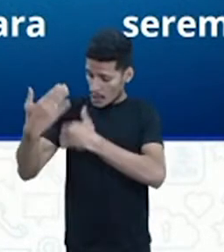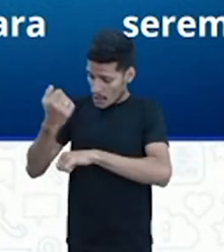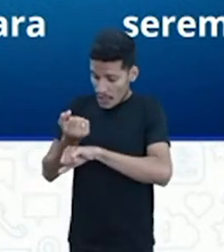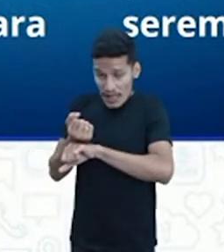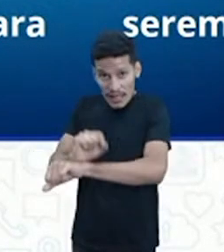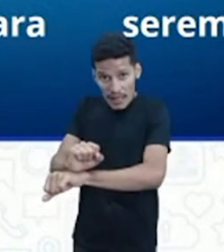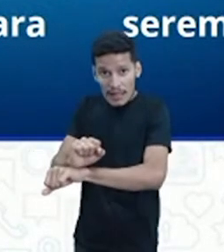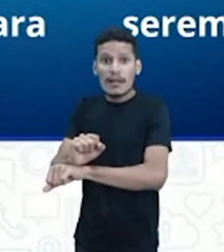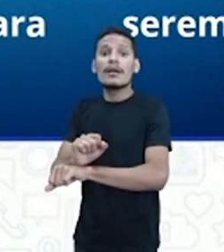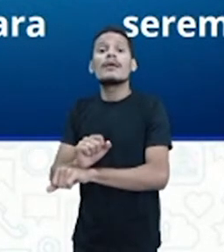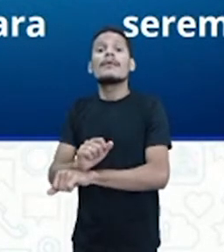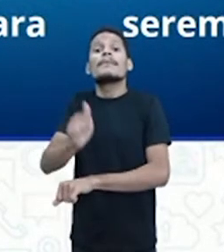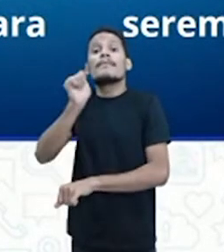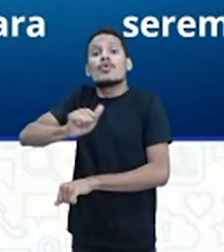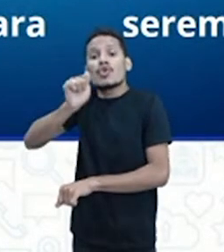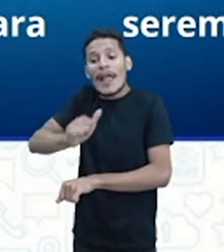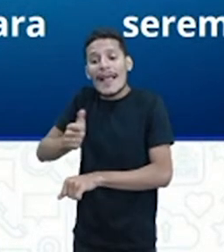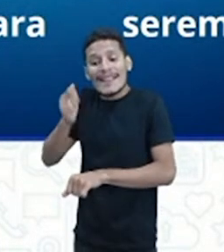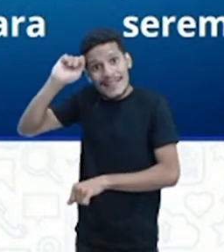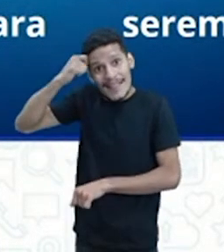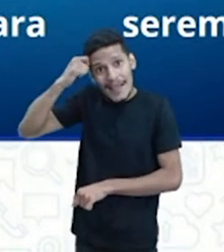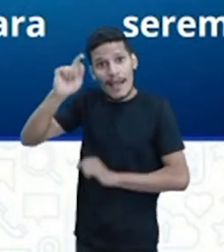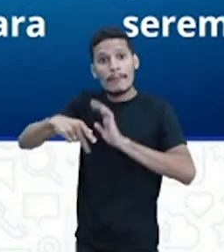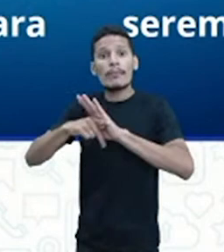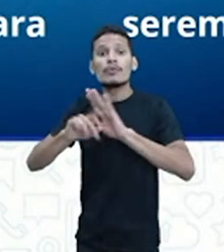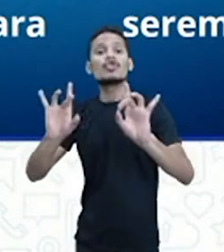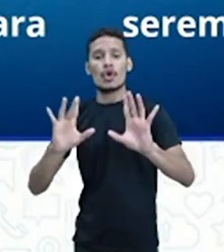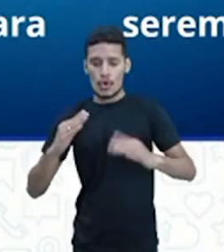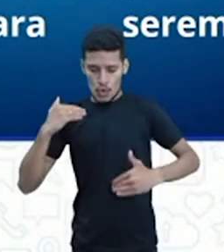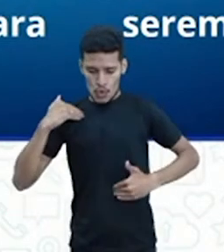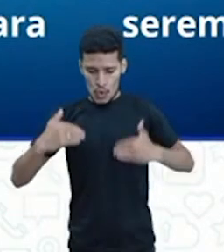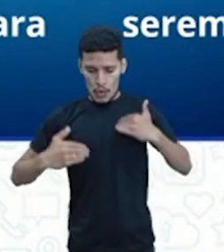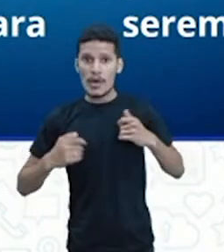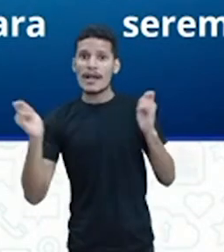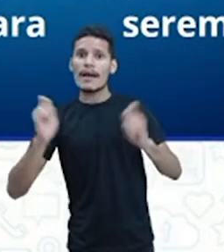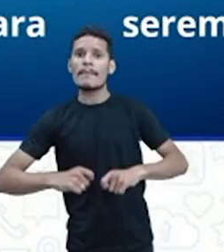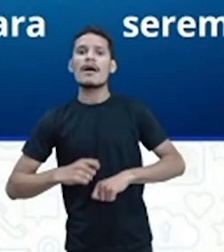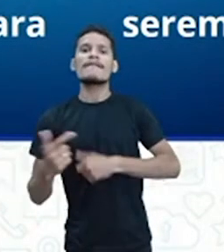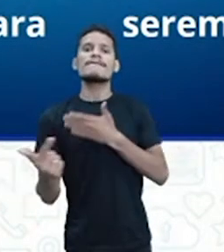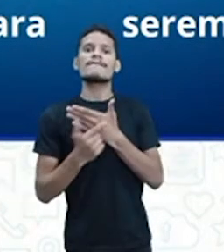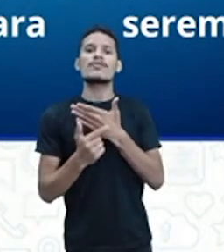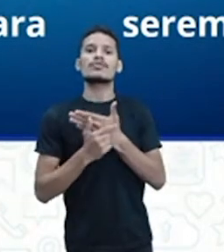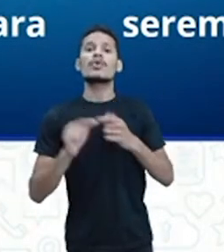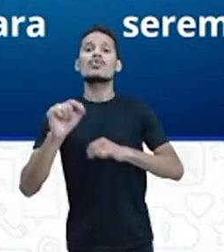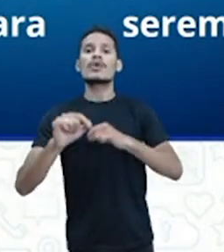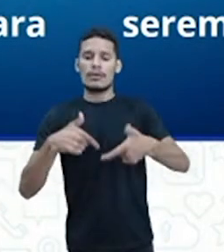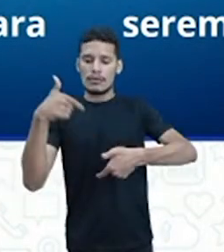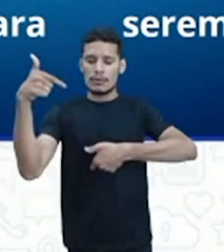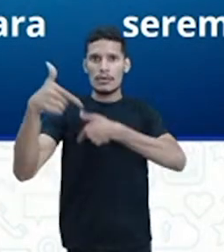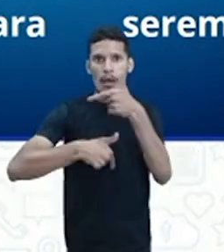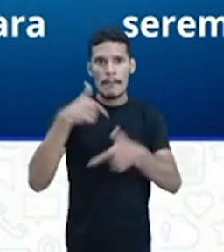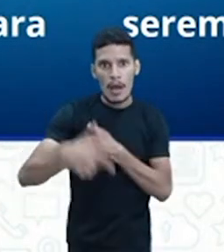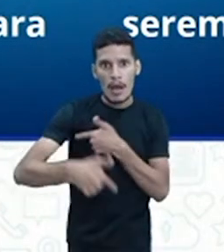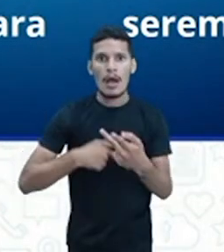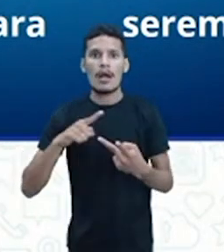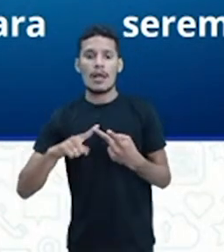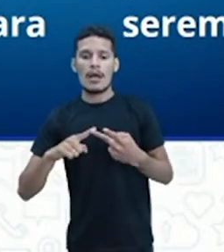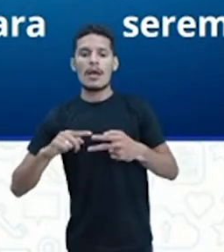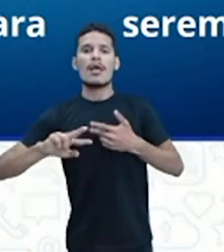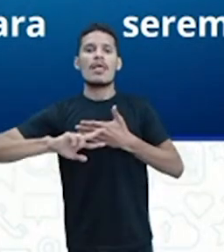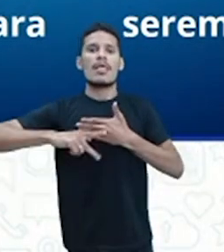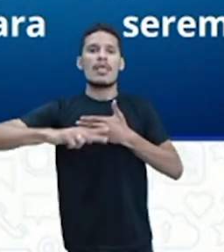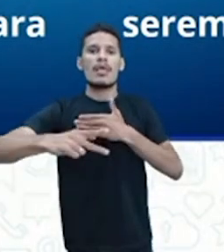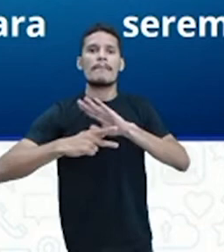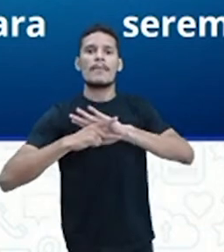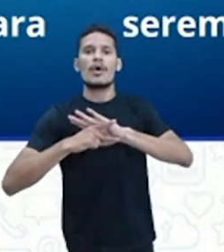escravo, em que a mulher negra era considerada só como um corpo, que cumpria as funções de força de trabalho, de procriação